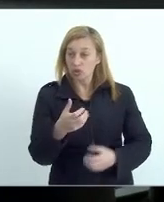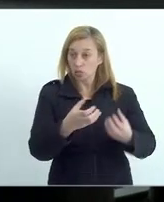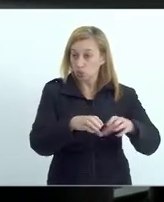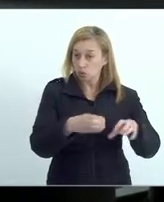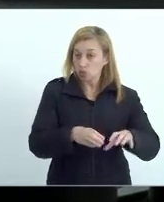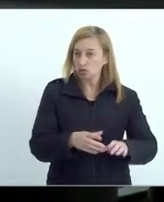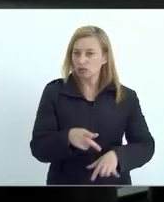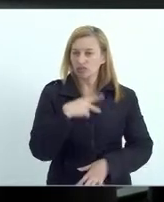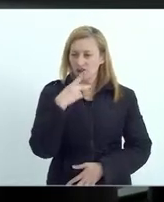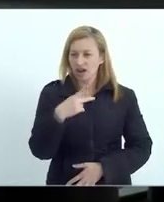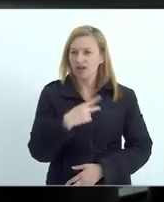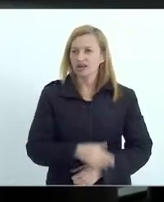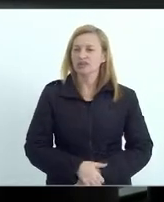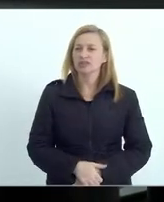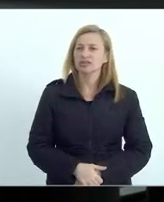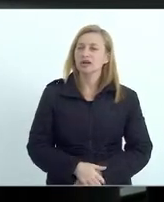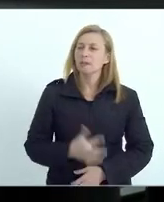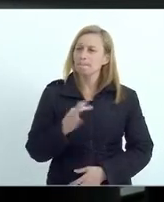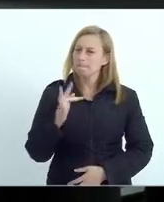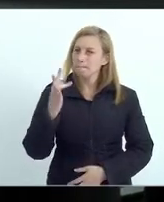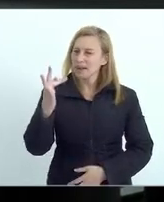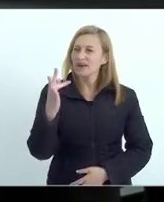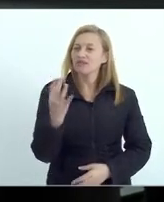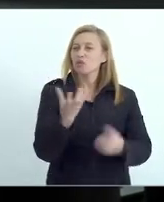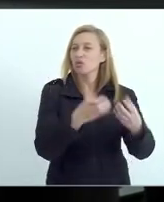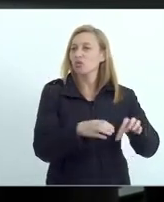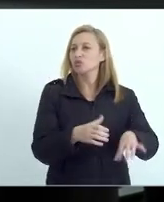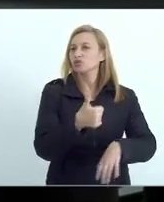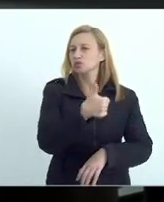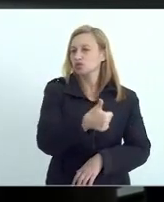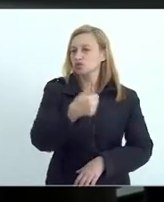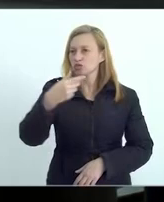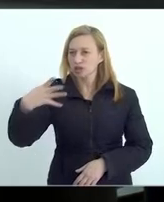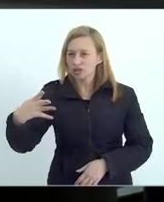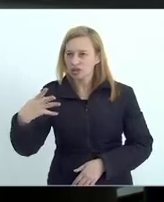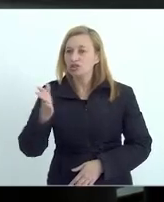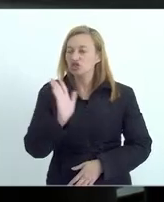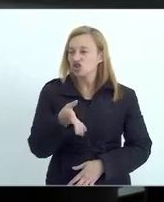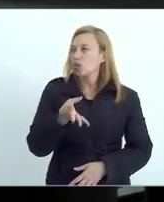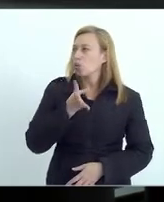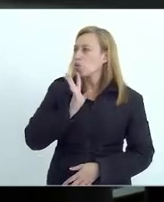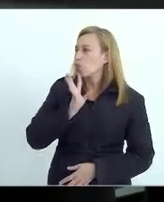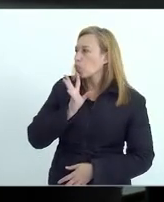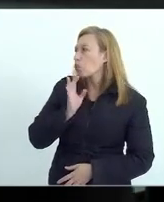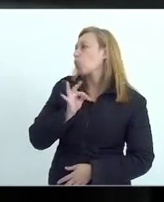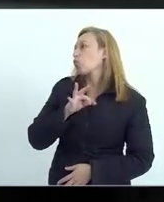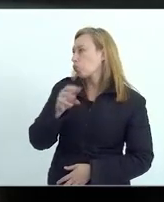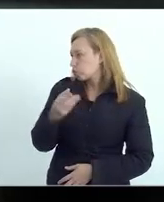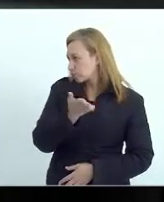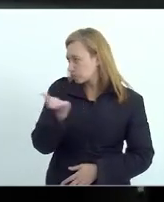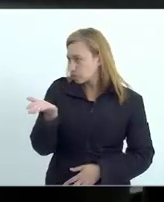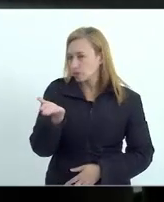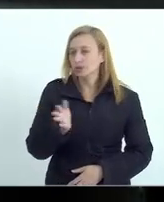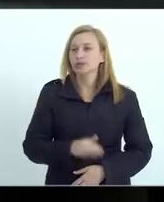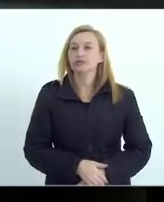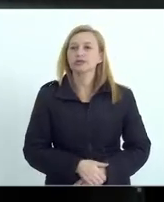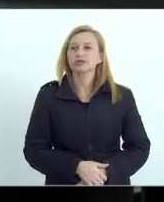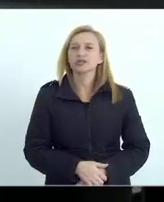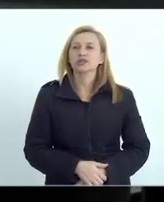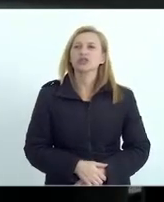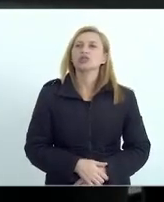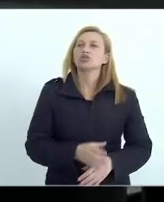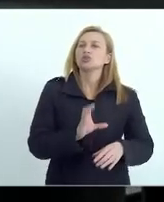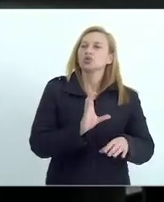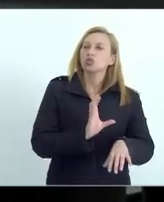concurso que nós vamos comentar brevemente é o concurso de 2014 que já é do conhecimento da maioria aqui tá foi um